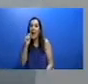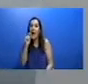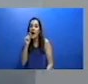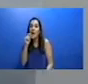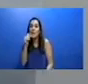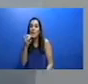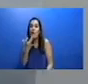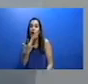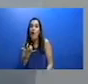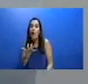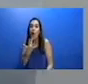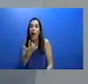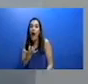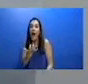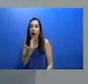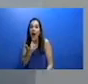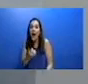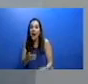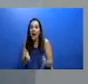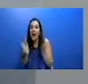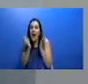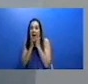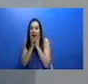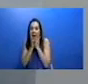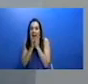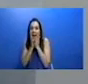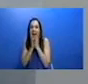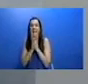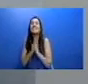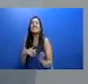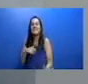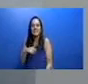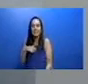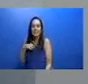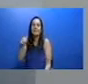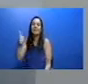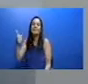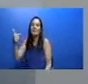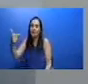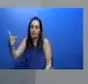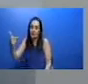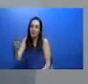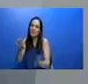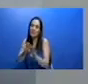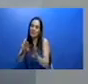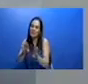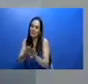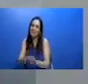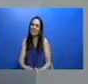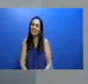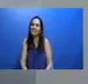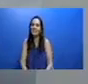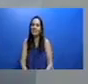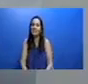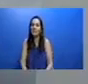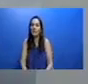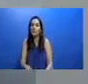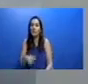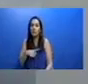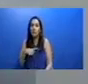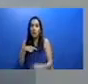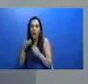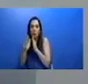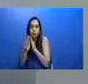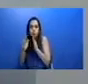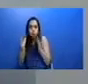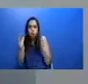12 lápis, 12 dúzia. Então, ele vai ficar aqui, porque eu compro dúzia. E quando a caixa é maior, de 24,